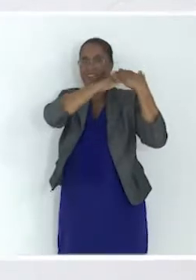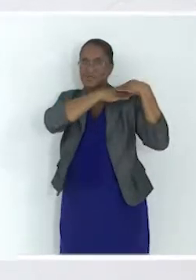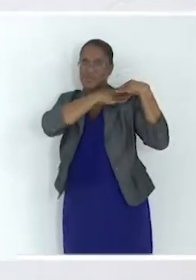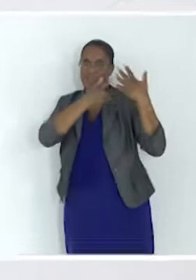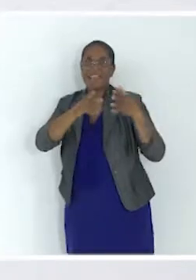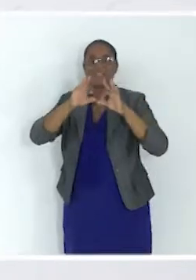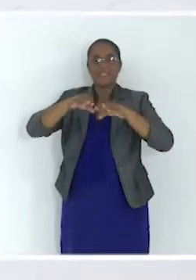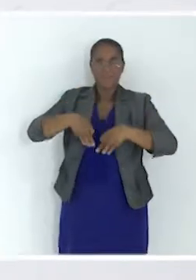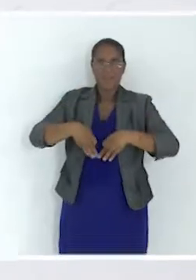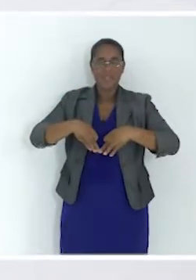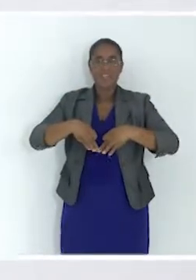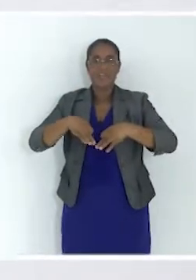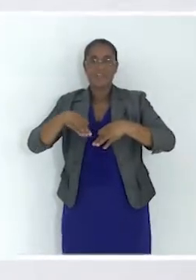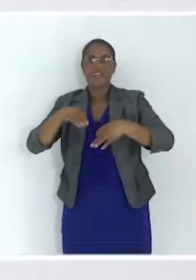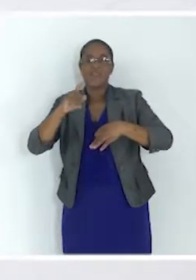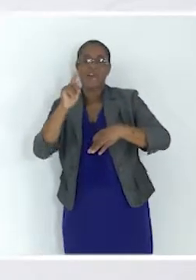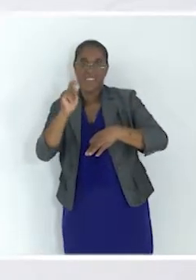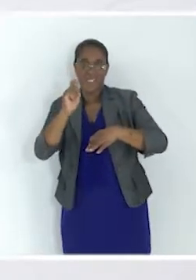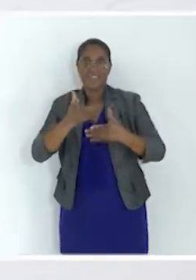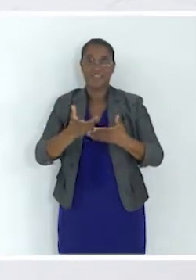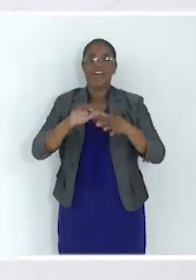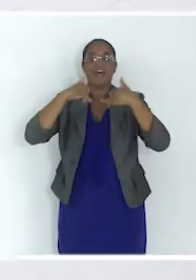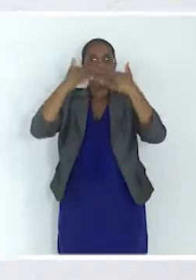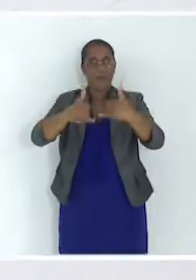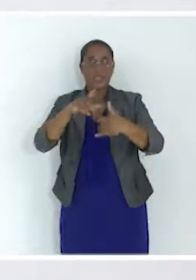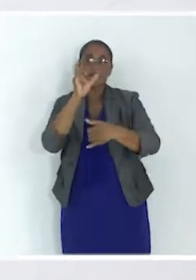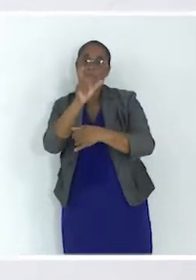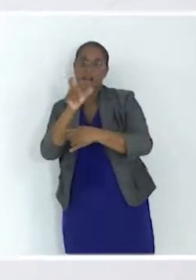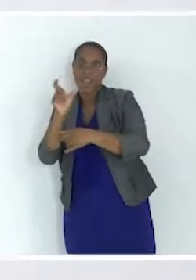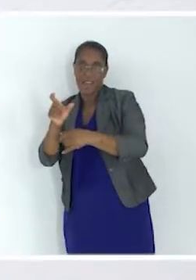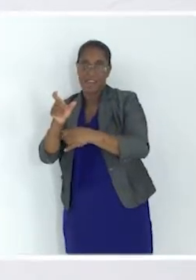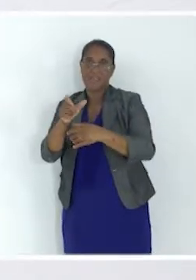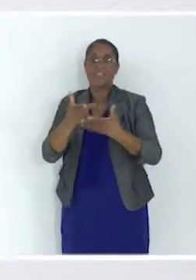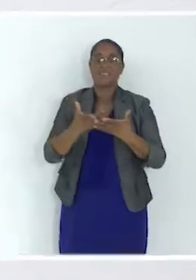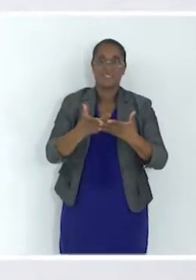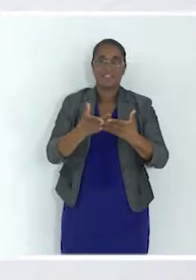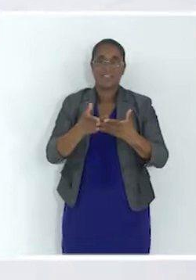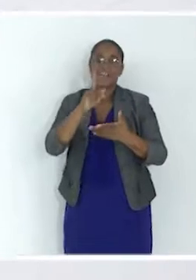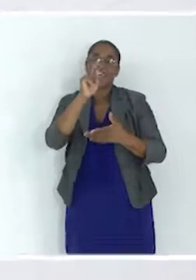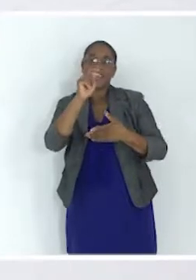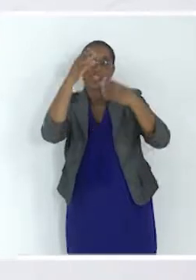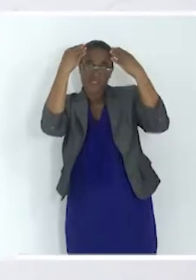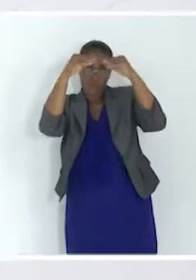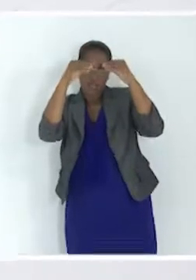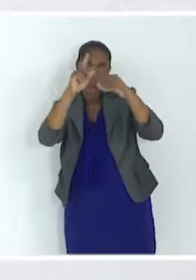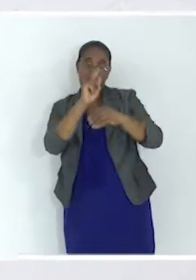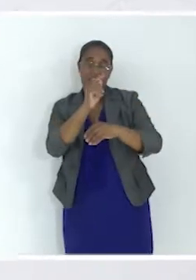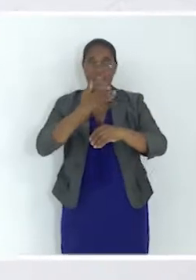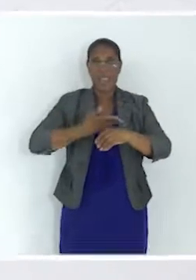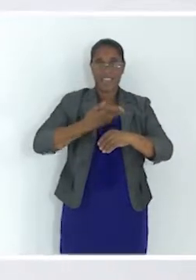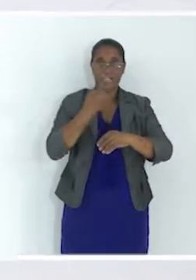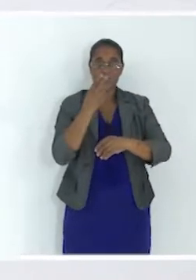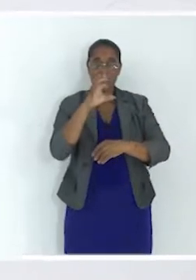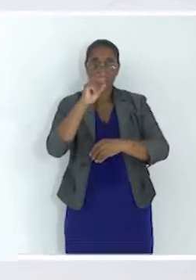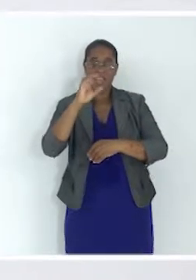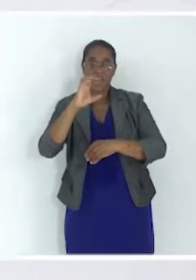a próxima palavra, a palavra educação. E termina com a letra O. Então, a